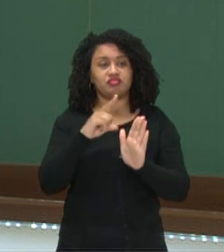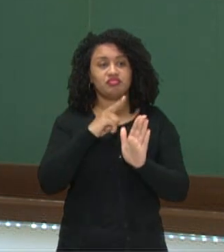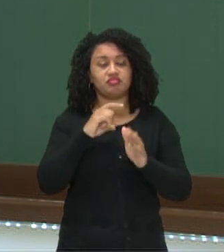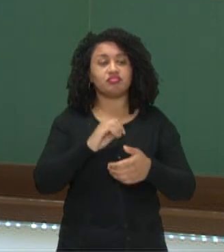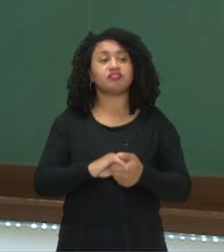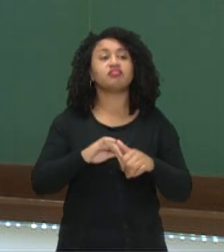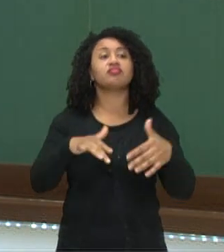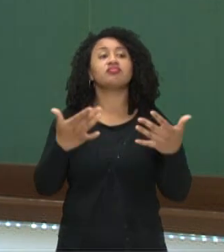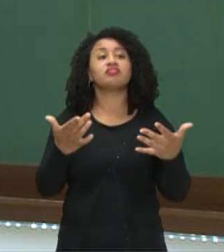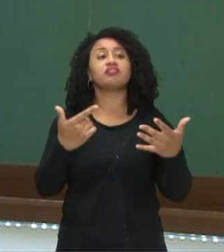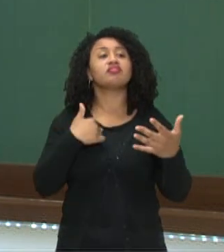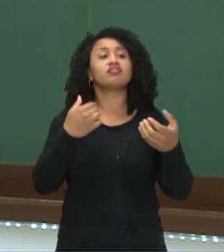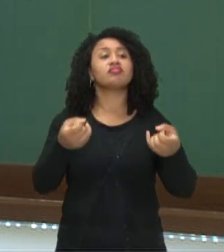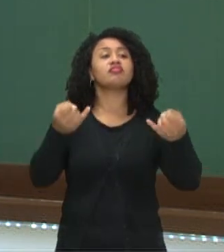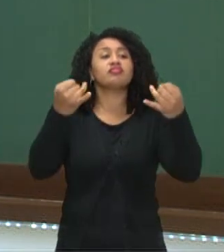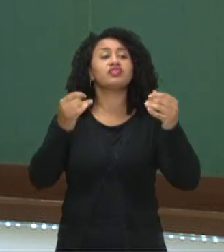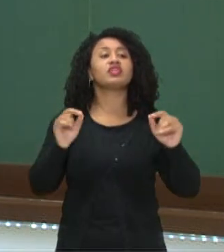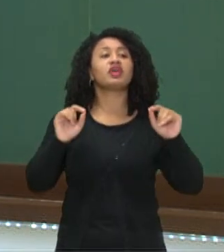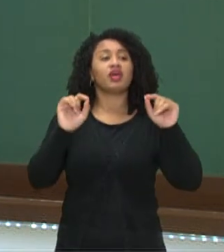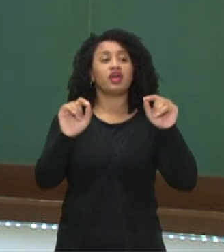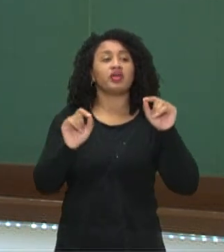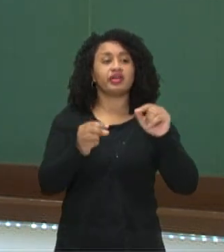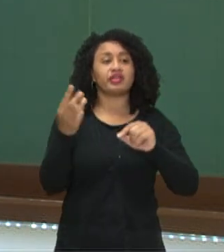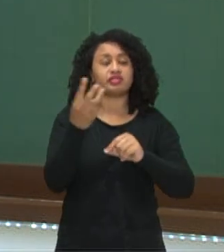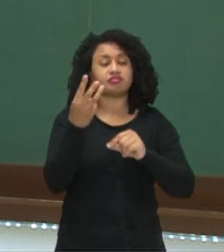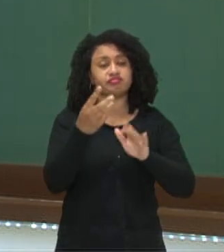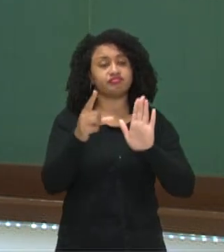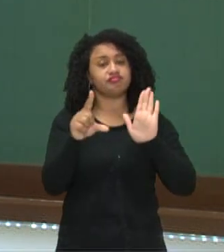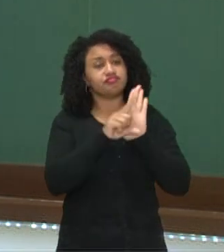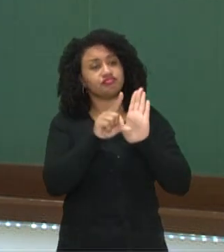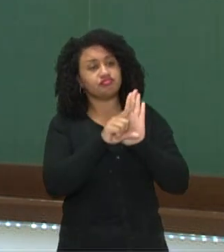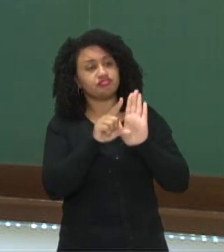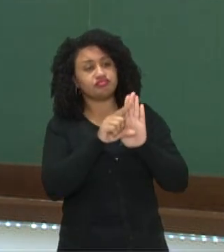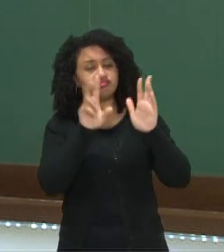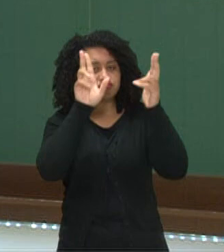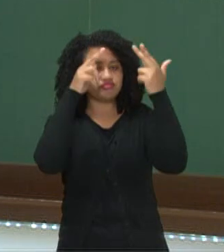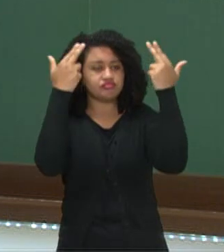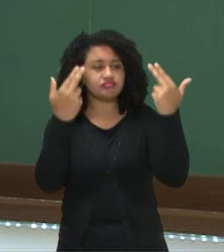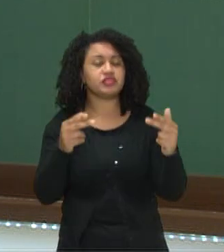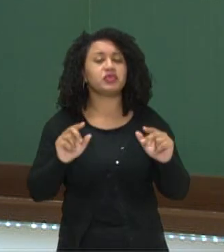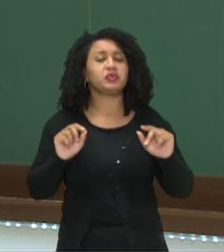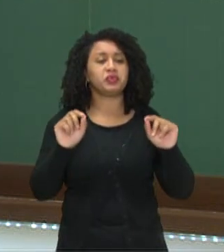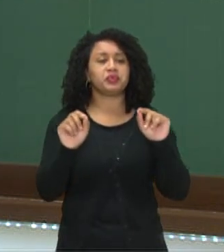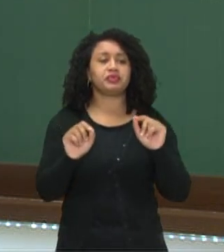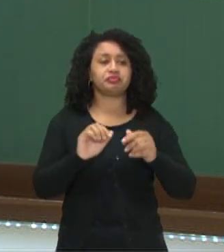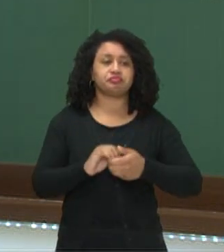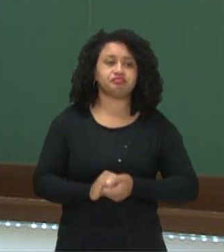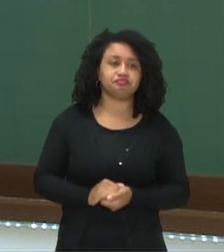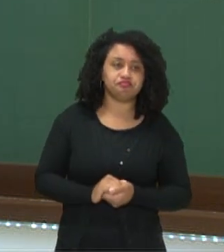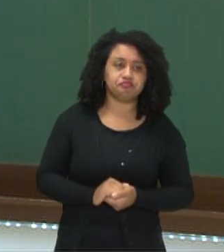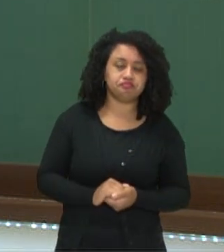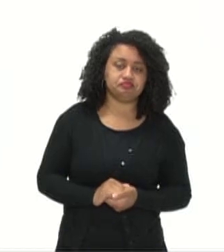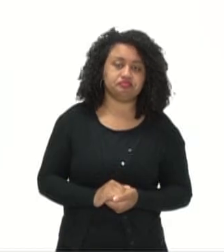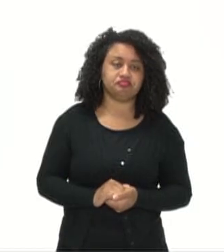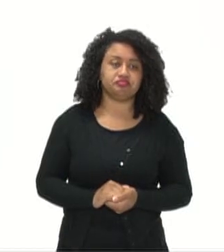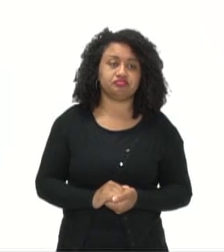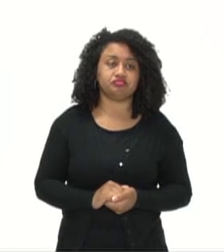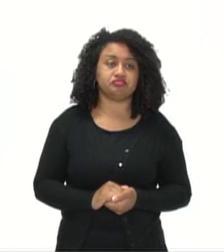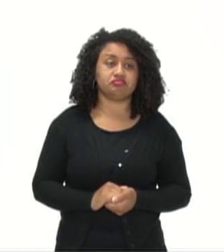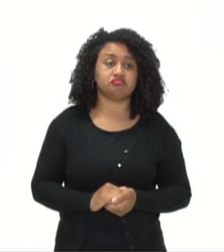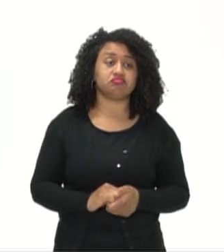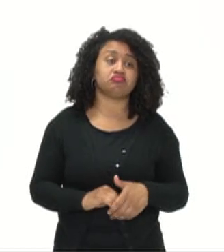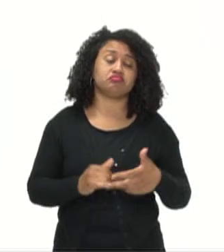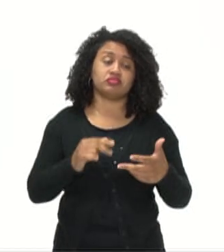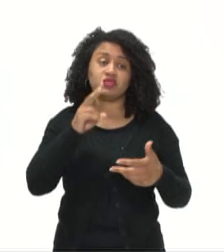gente pode dizer basicamente sobre esta terceira lei? Seguinte, que esse par